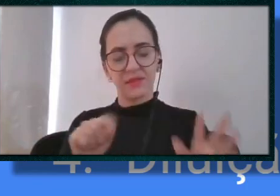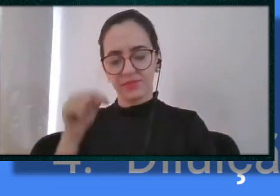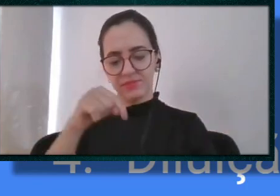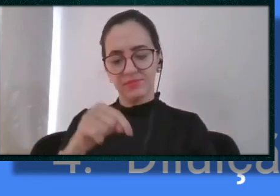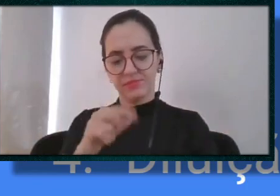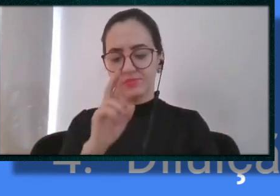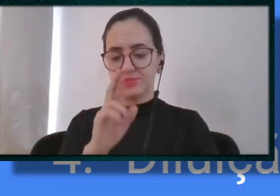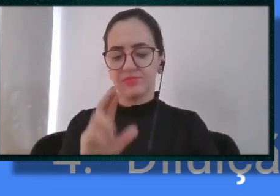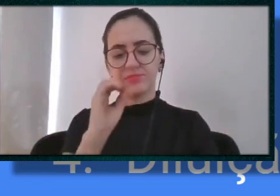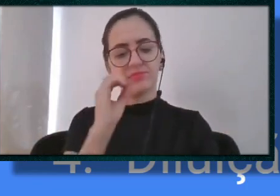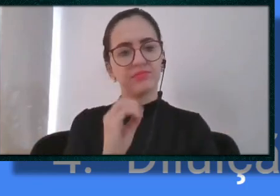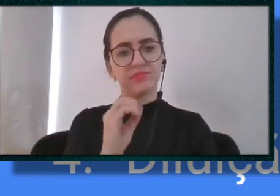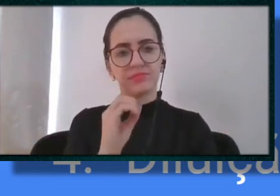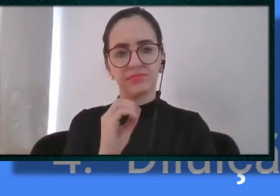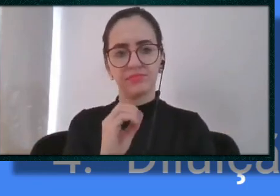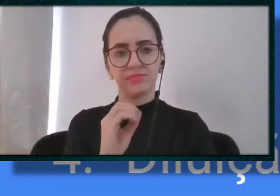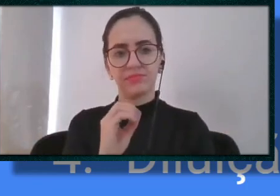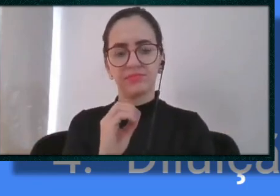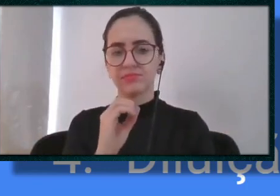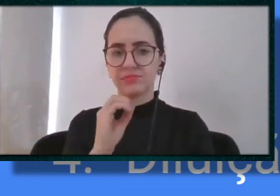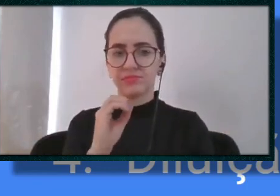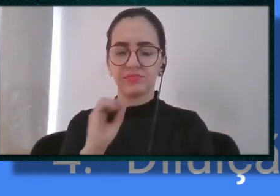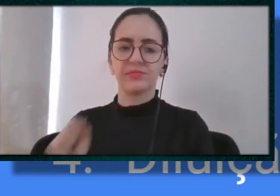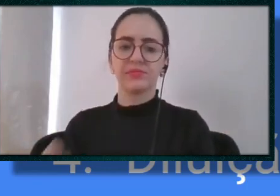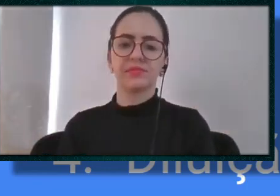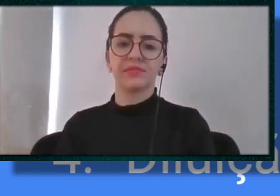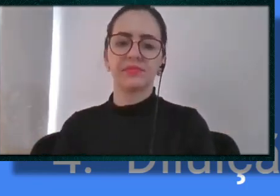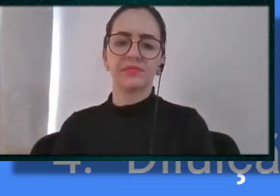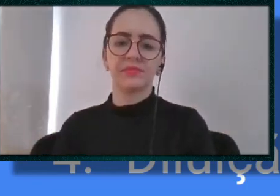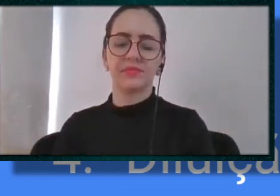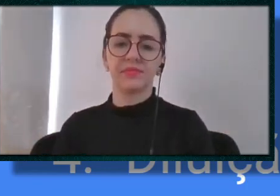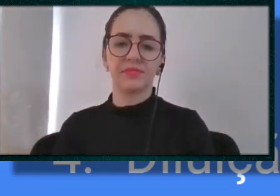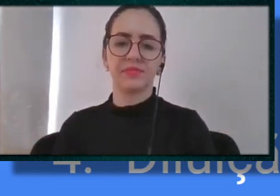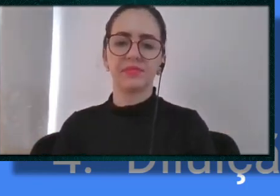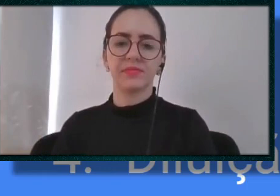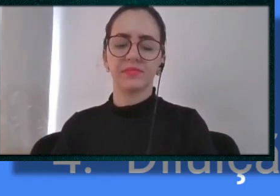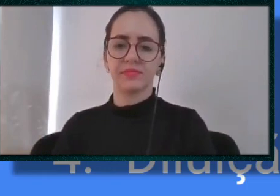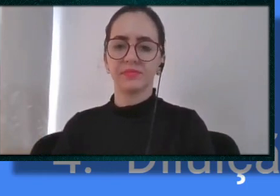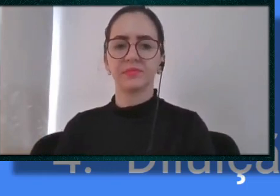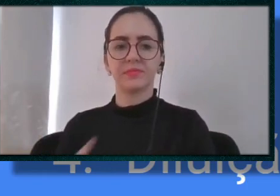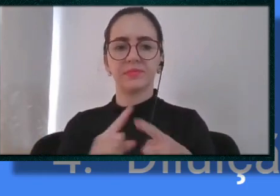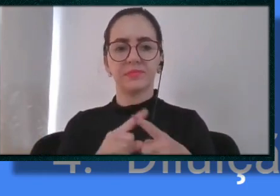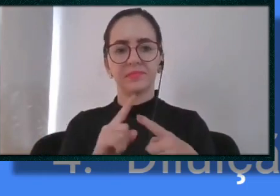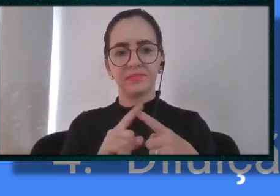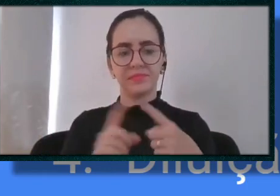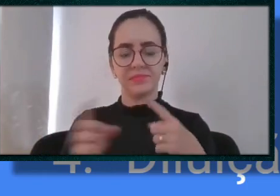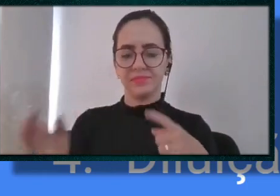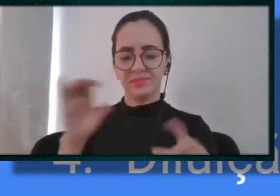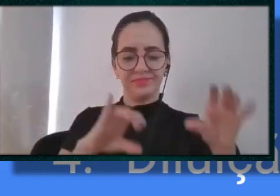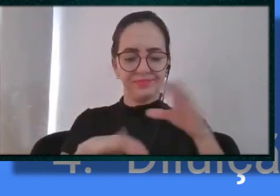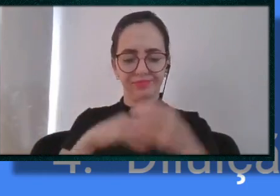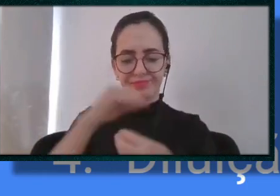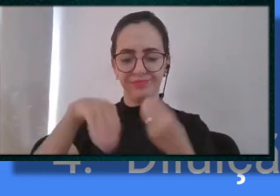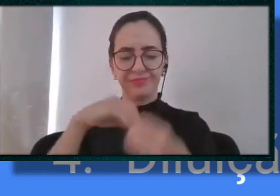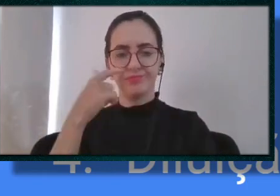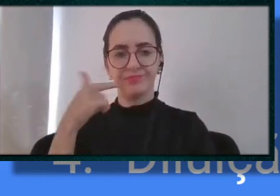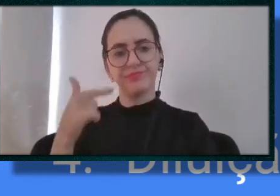de mol que eu vou ter. Que eu vou ter a quantidade de mol aqui, mas esses dois produtos não foram formados. Então, eu não tenho a quantidade de elemento desses